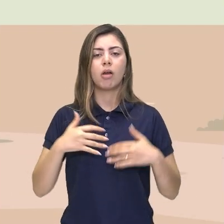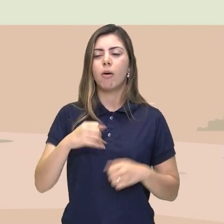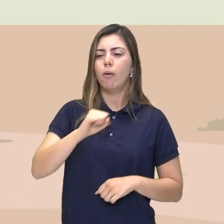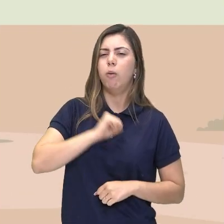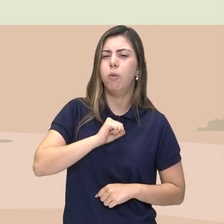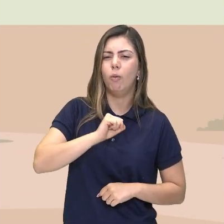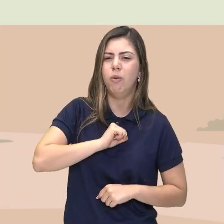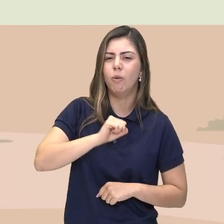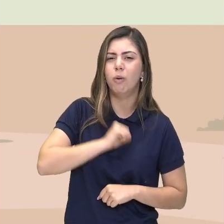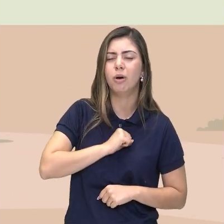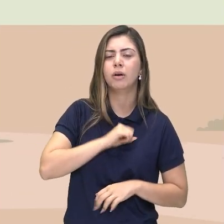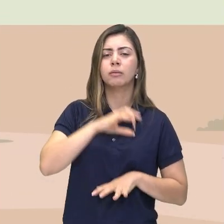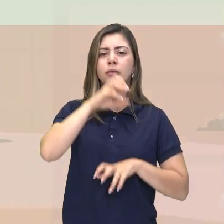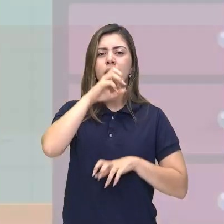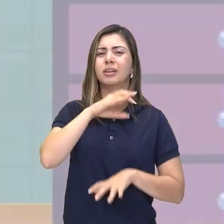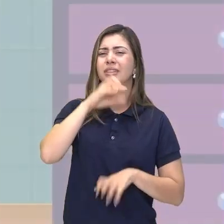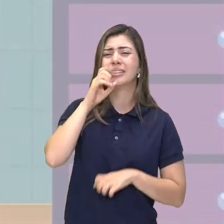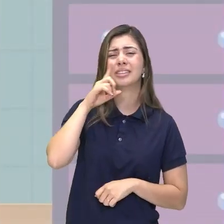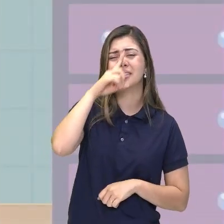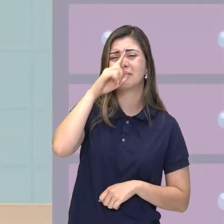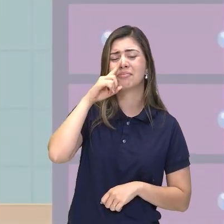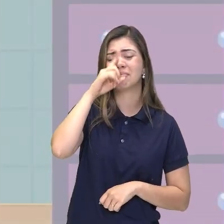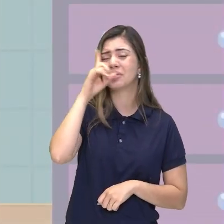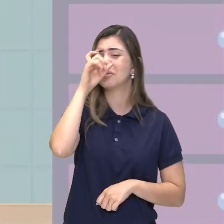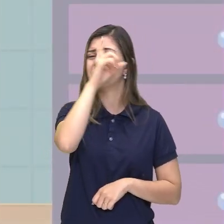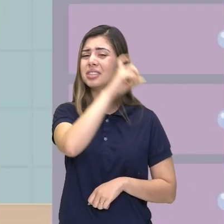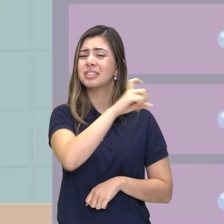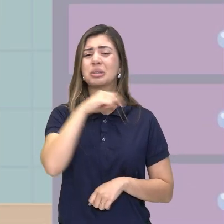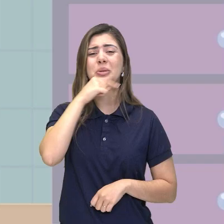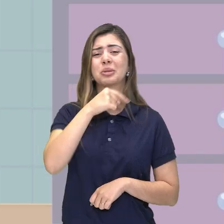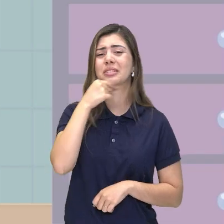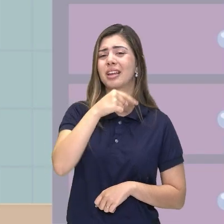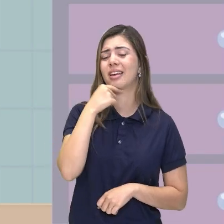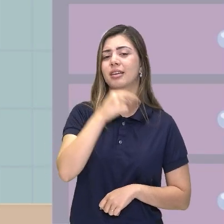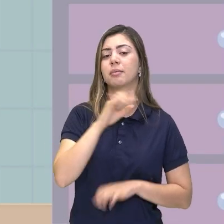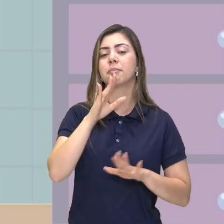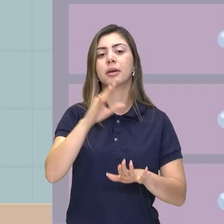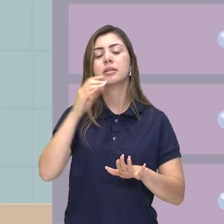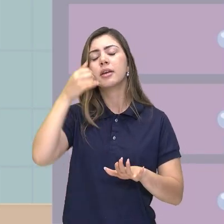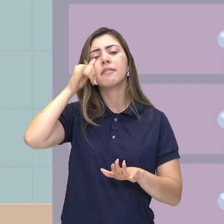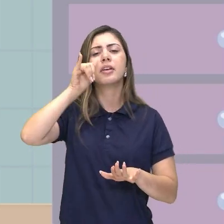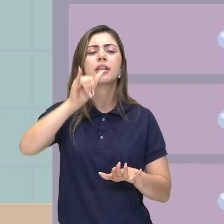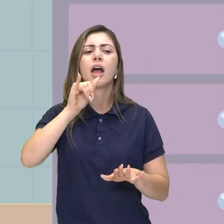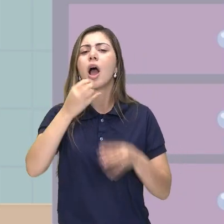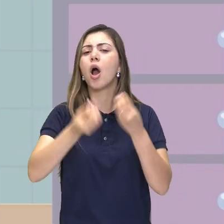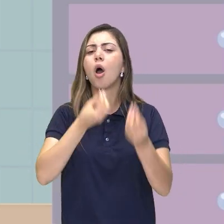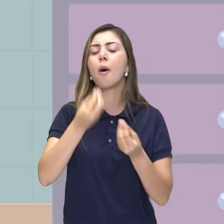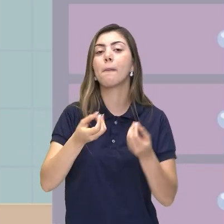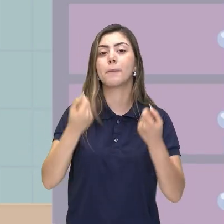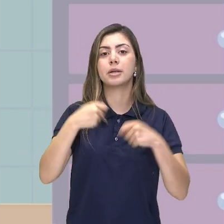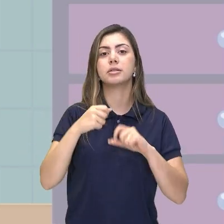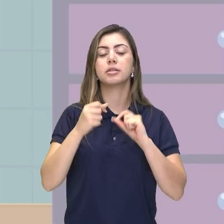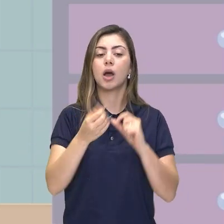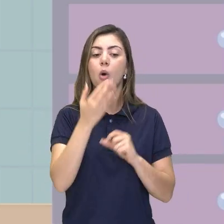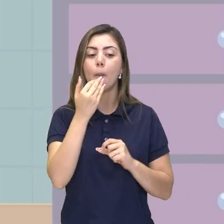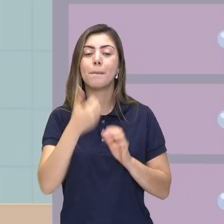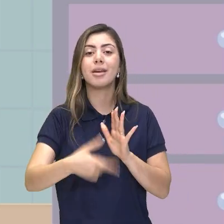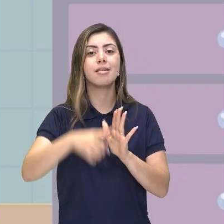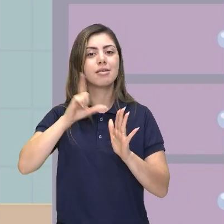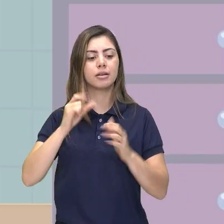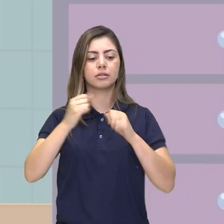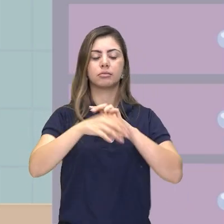tosse e dificuldade respiratória. Para se proteger, é essencial lavar bem as mãos antes de comer e após usar o